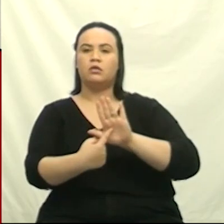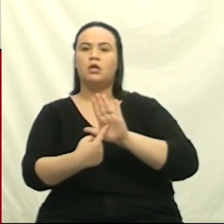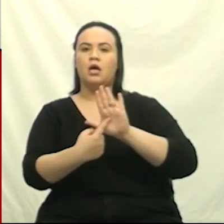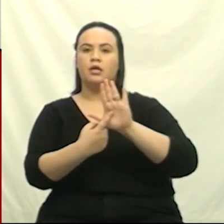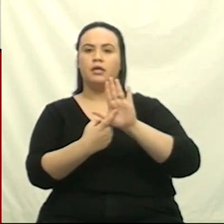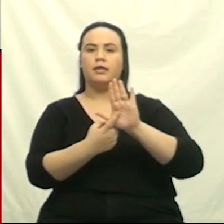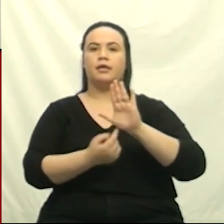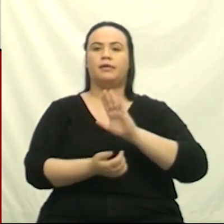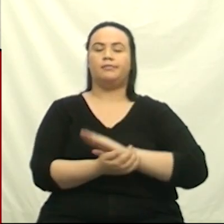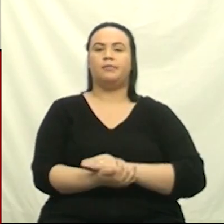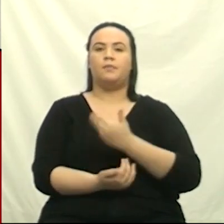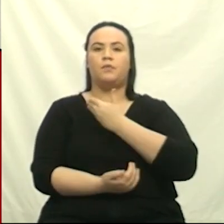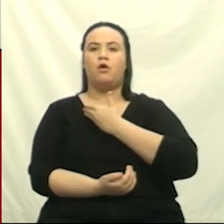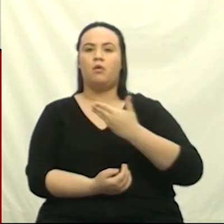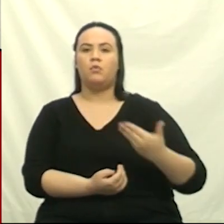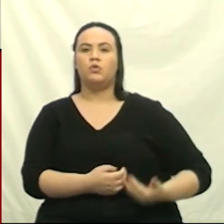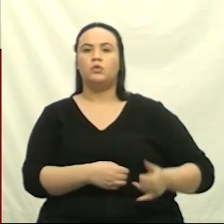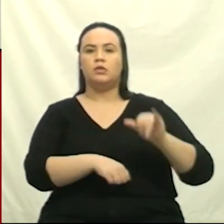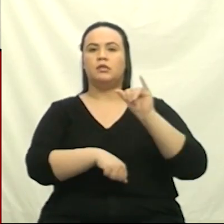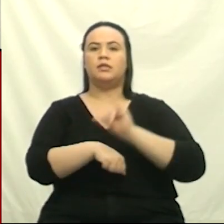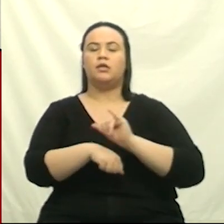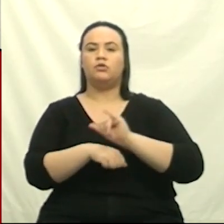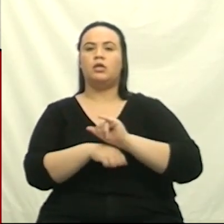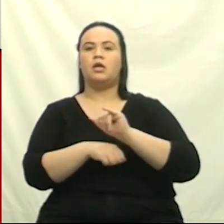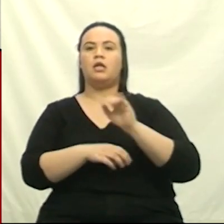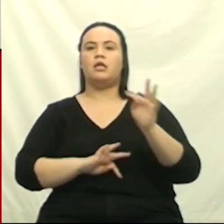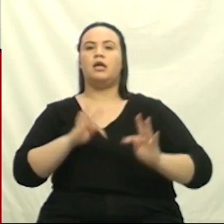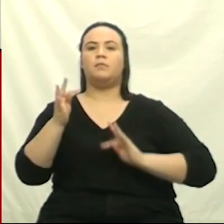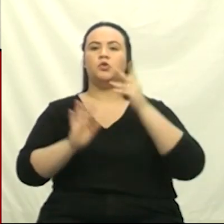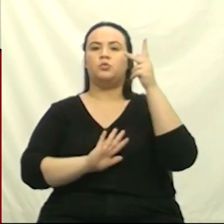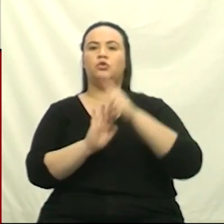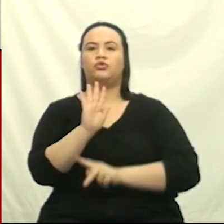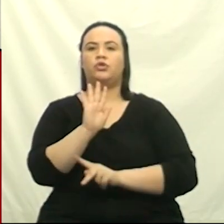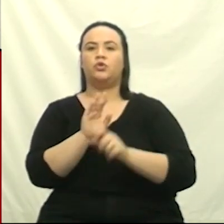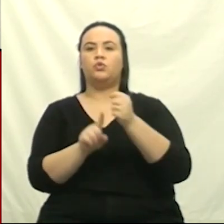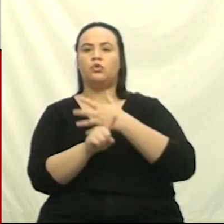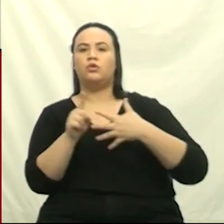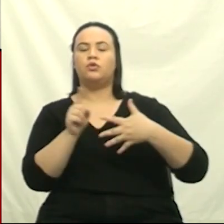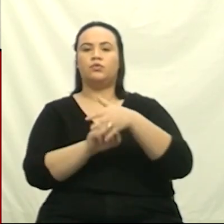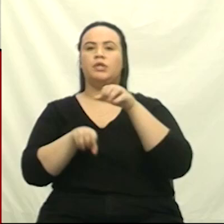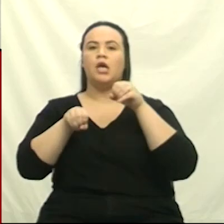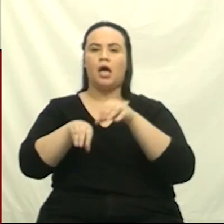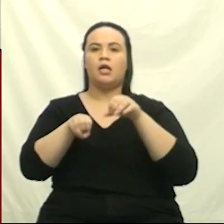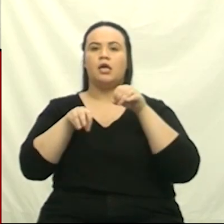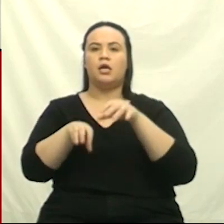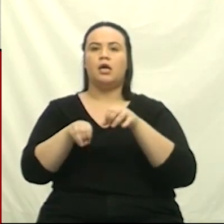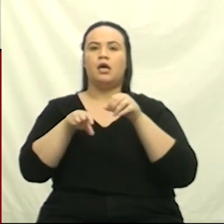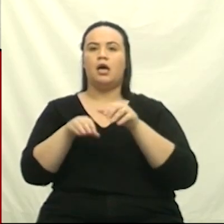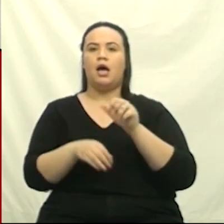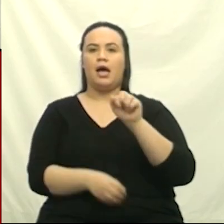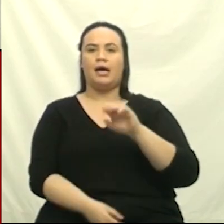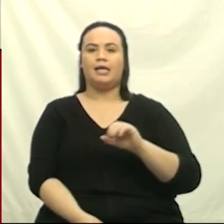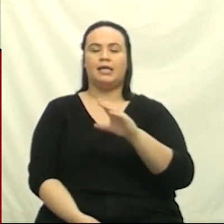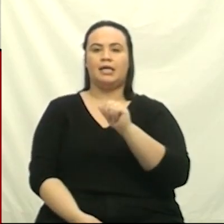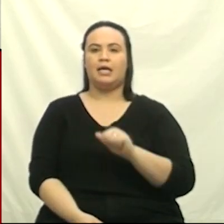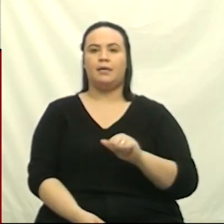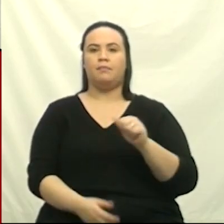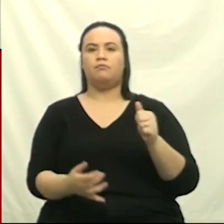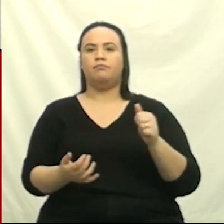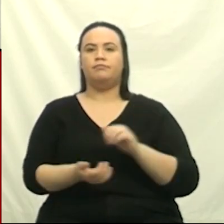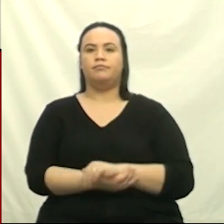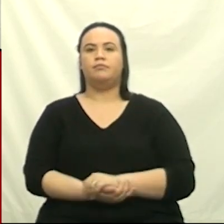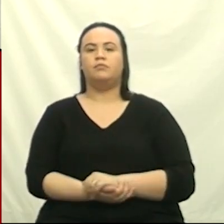de utilidade pública o centro terapêutico de projetos socioeducativos arca sagrada a